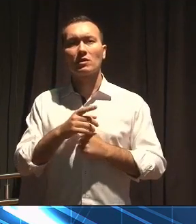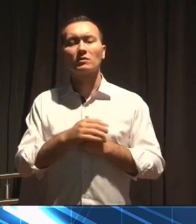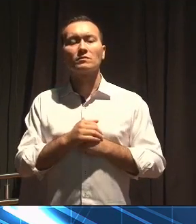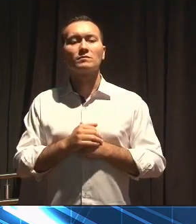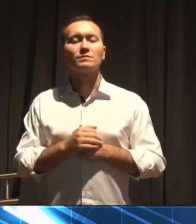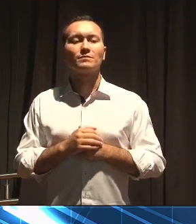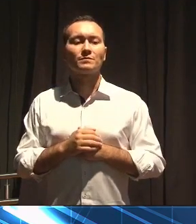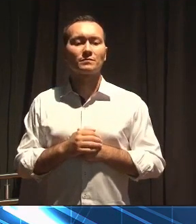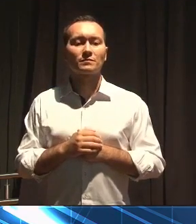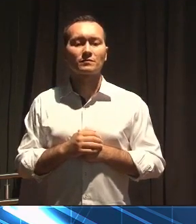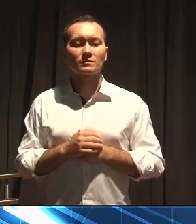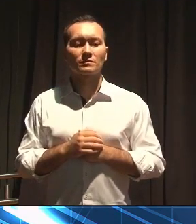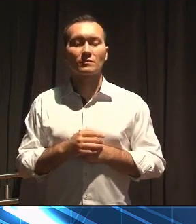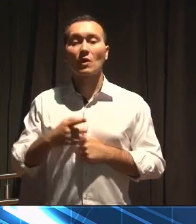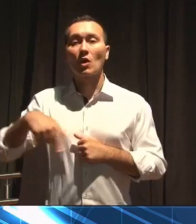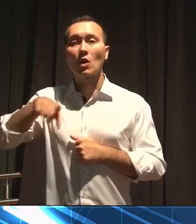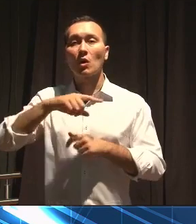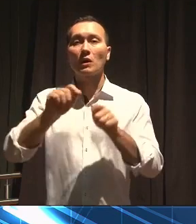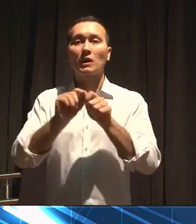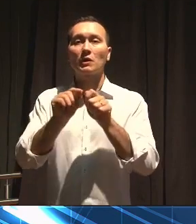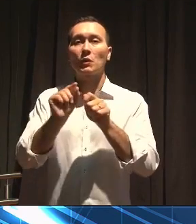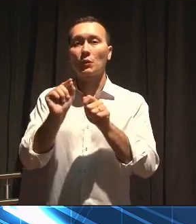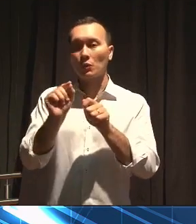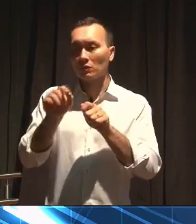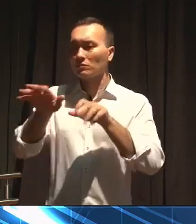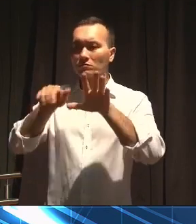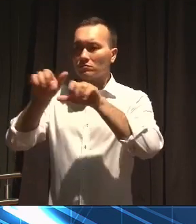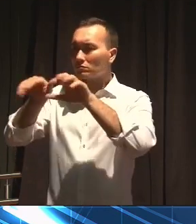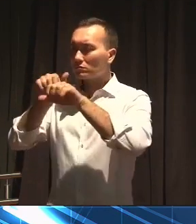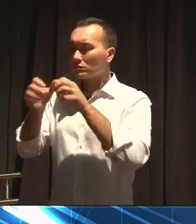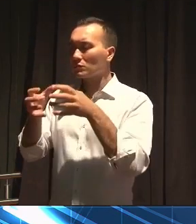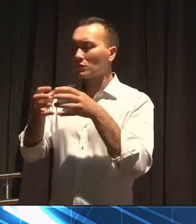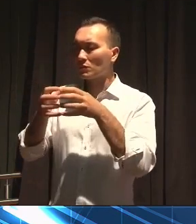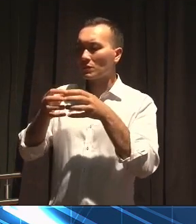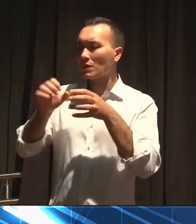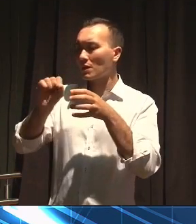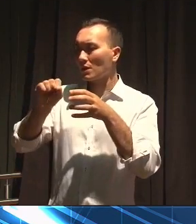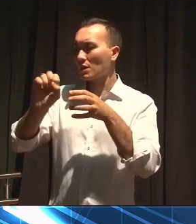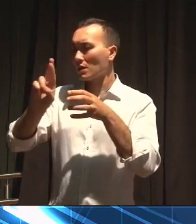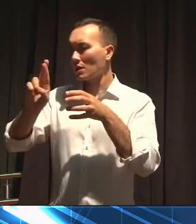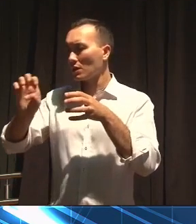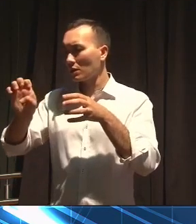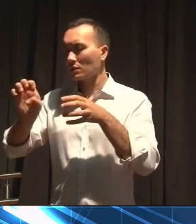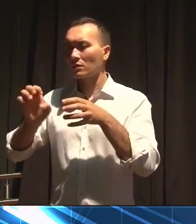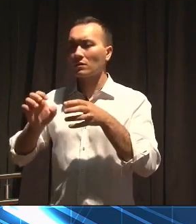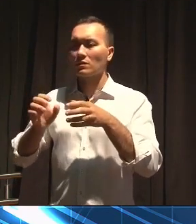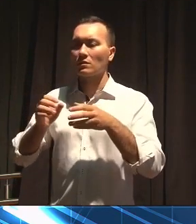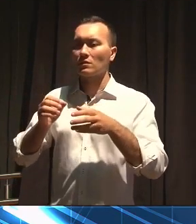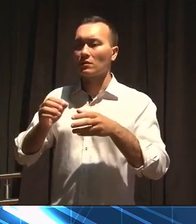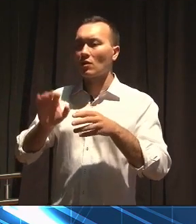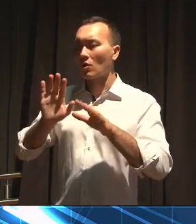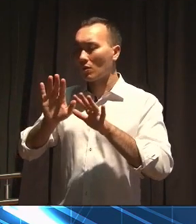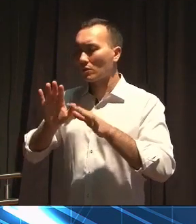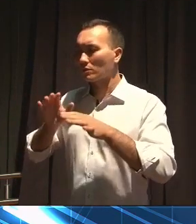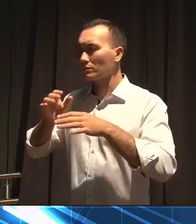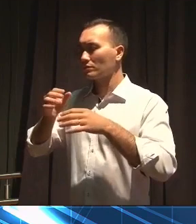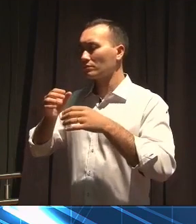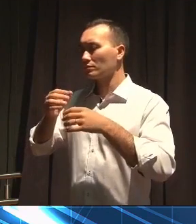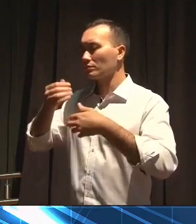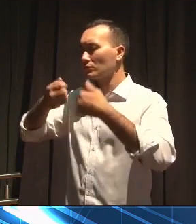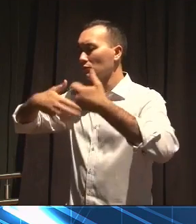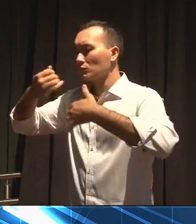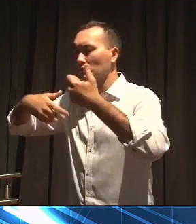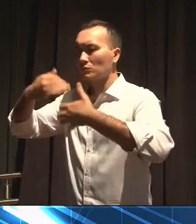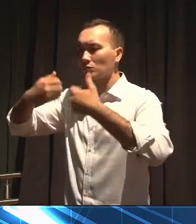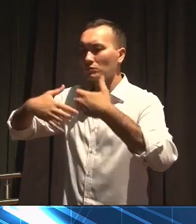segundo momento? Nós juntamos o time de SRE e começamos a aproximar ele da parte de FinOps